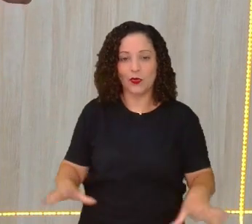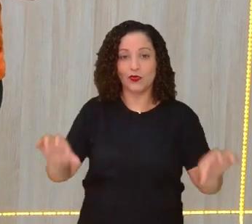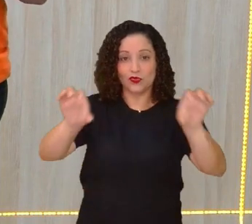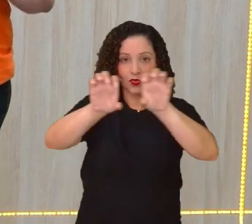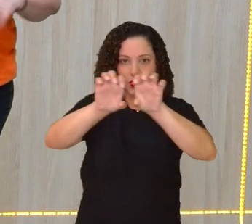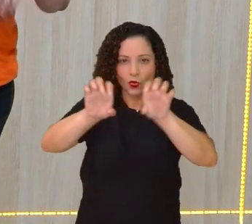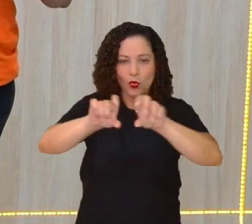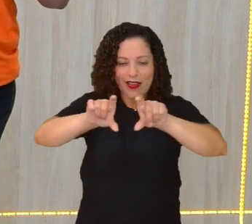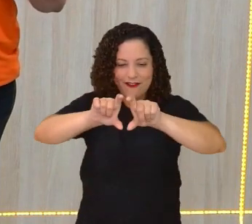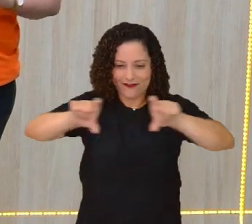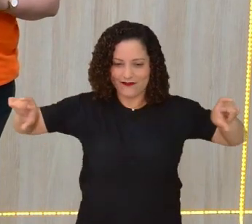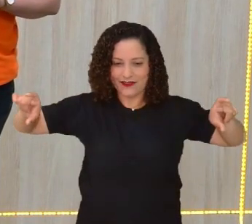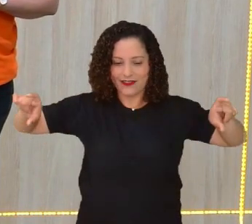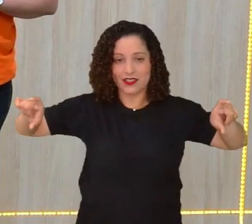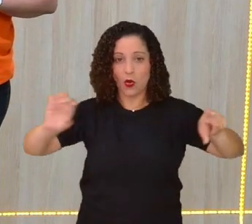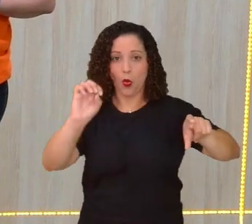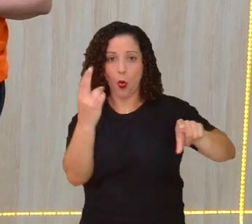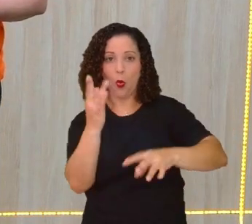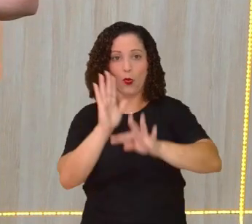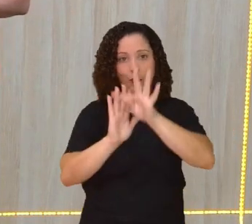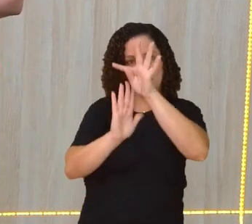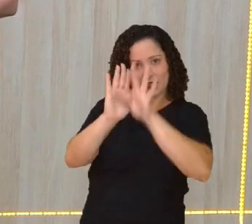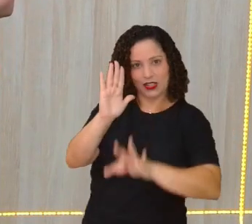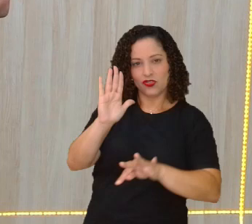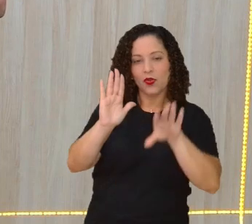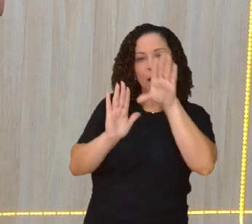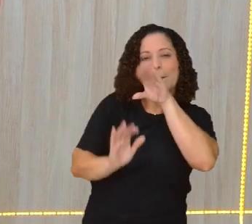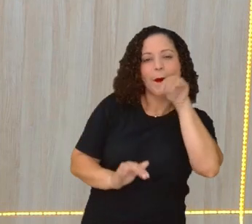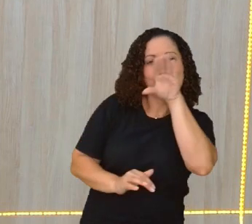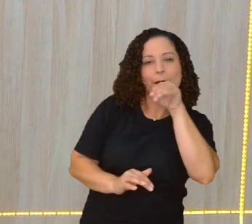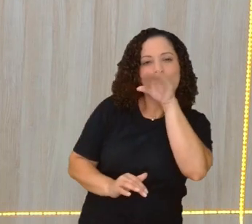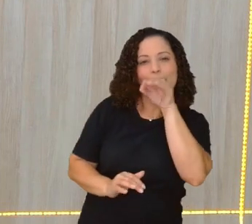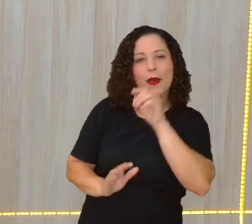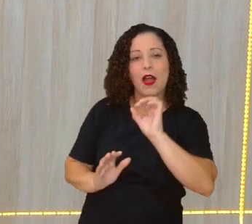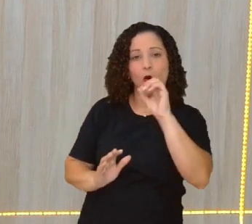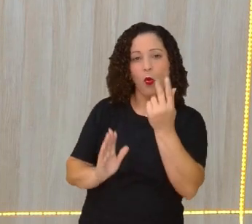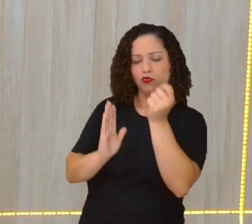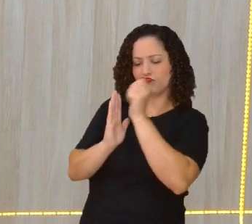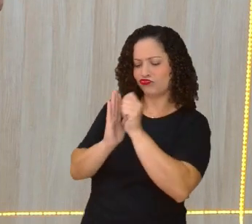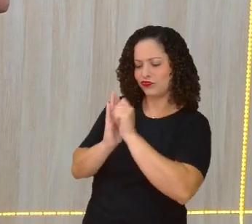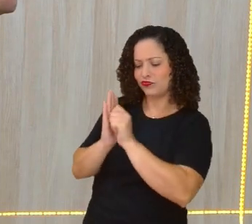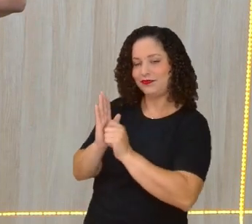Da estrutura do texto que você está oralizando ou escrevendo.